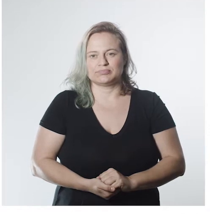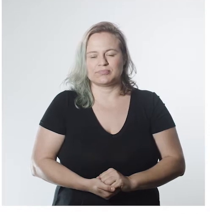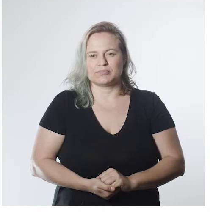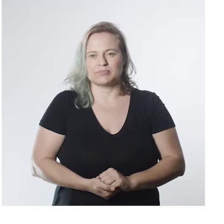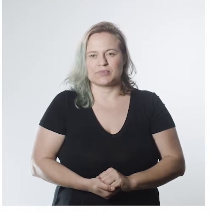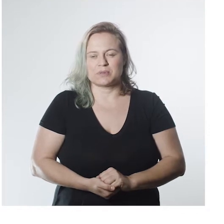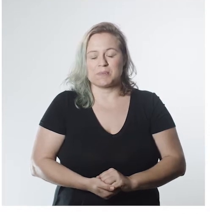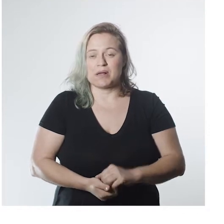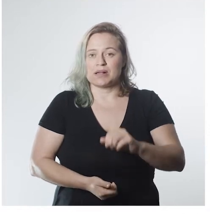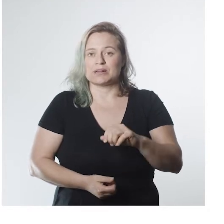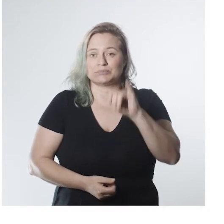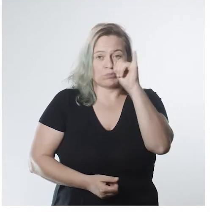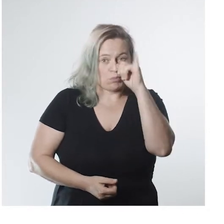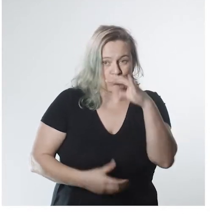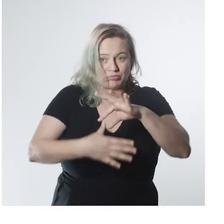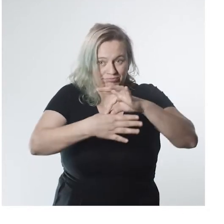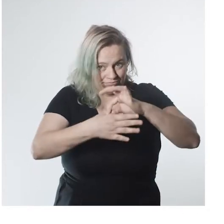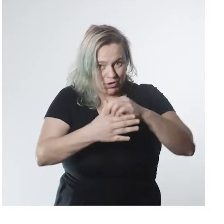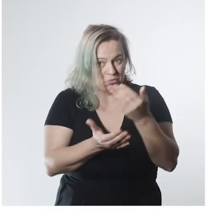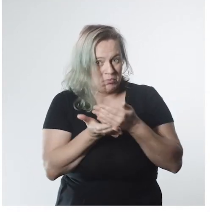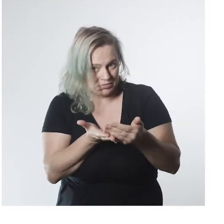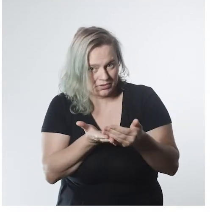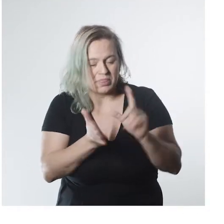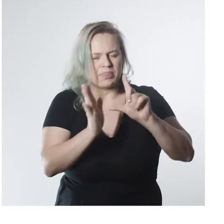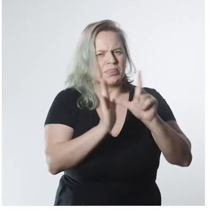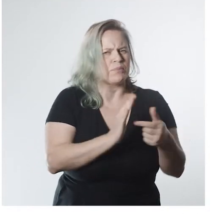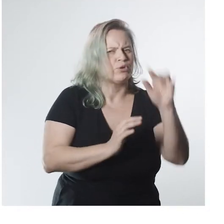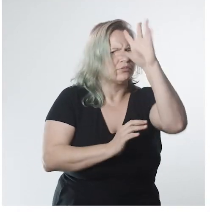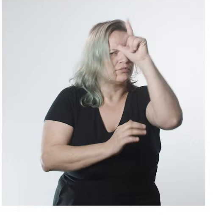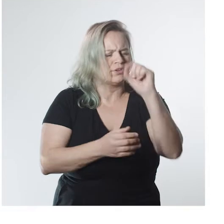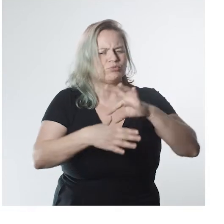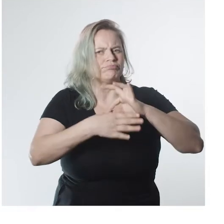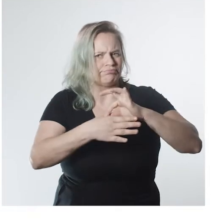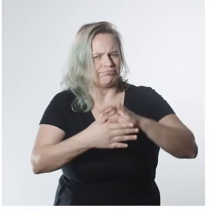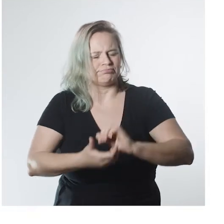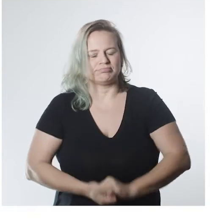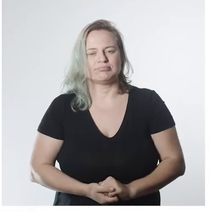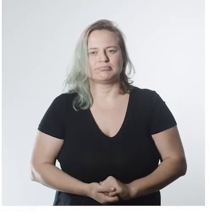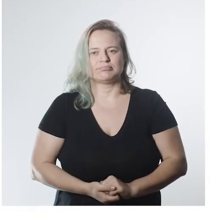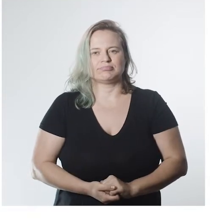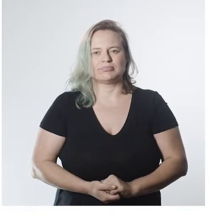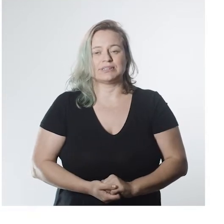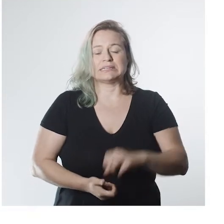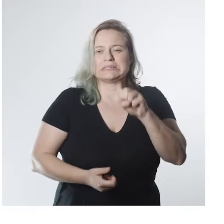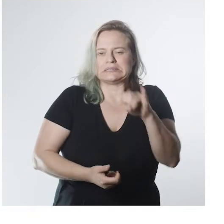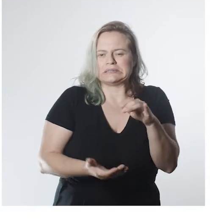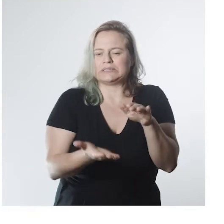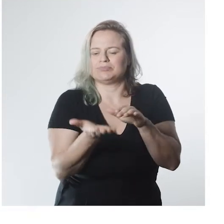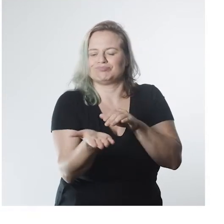Iniciar pela carne suína. Depois a gente vai entrar com a carne de frango. Se essa carne não grudar no fundo da